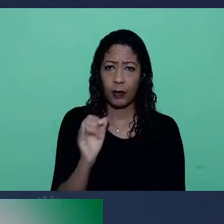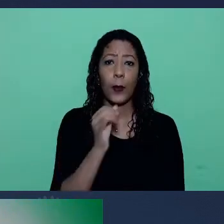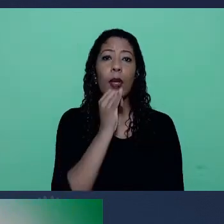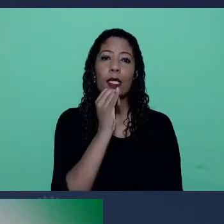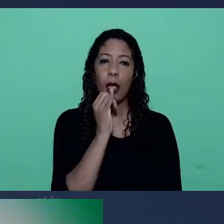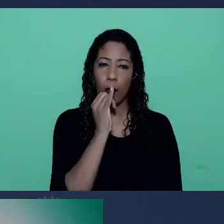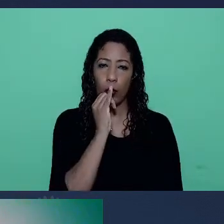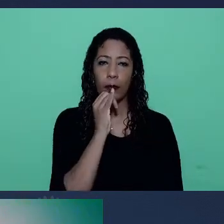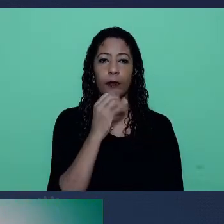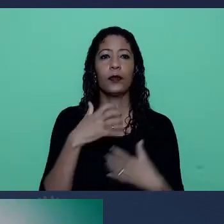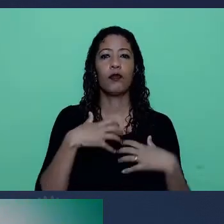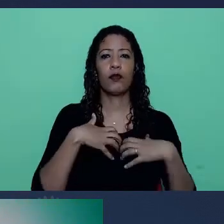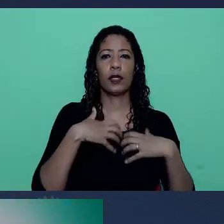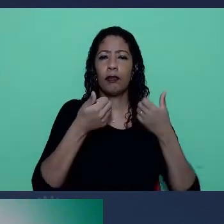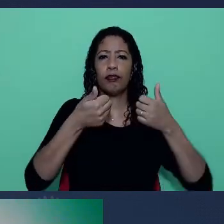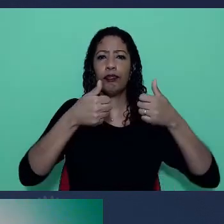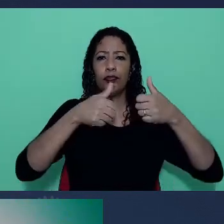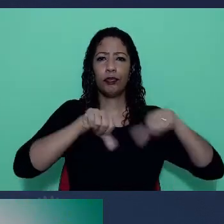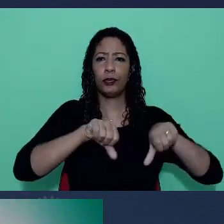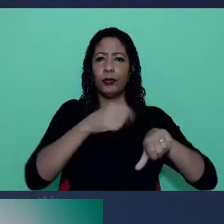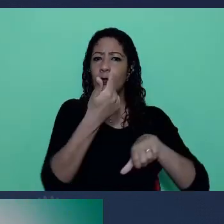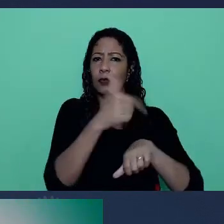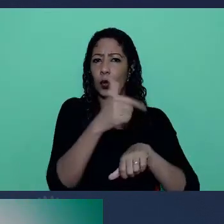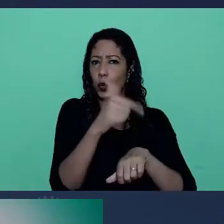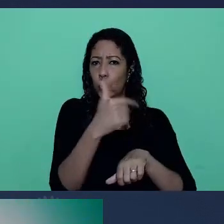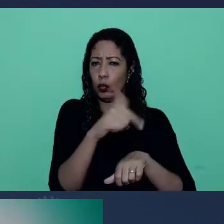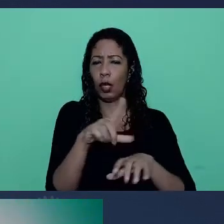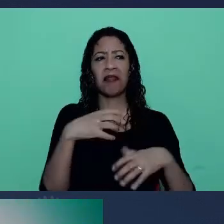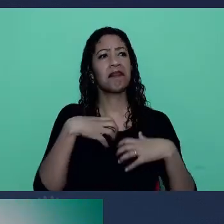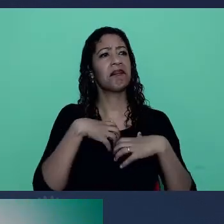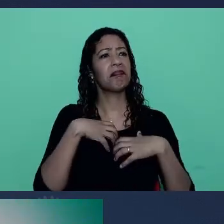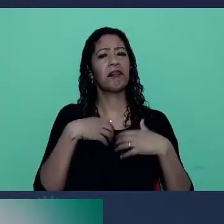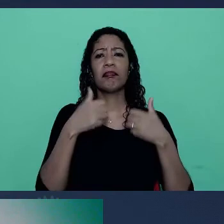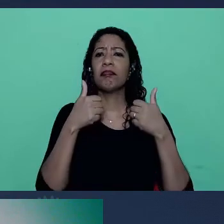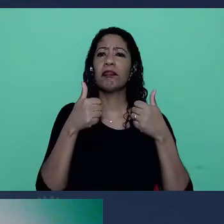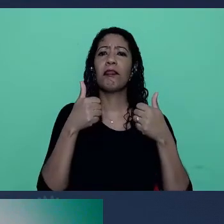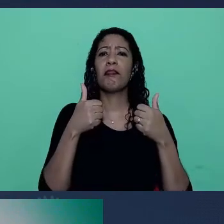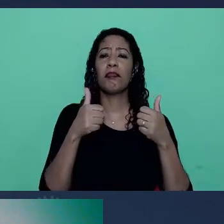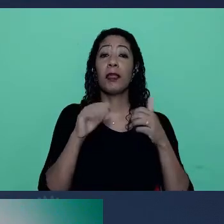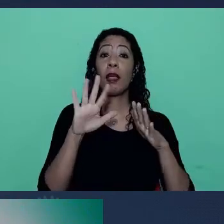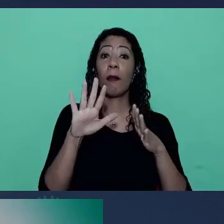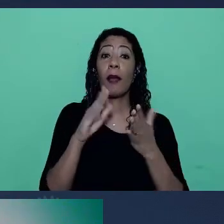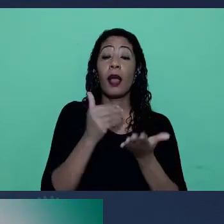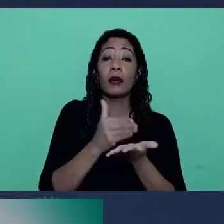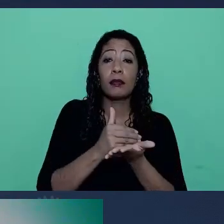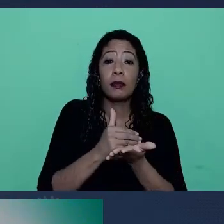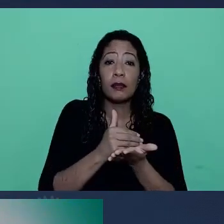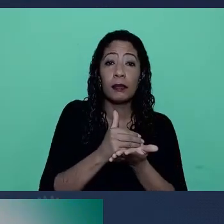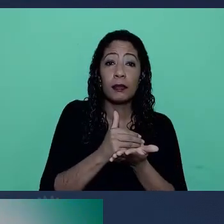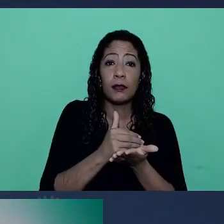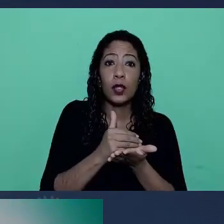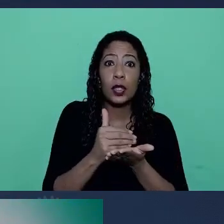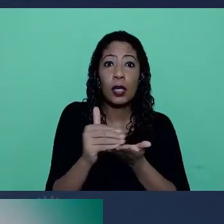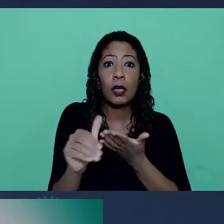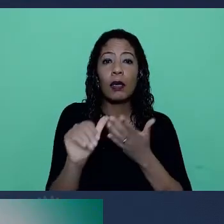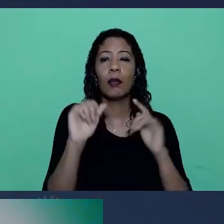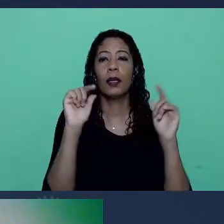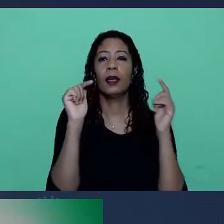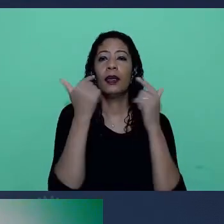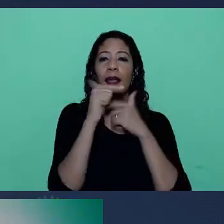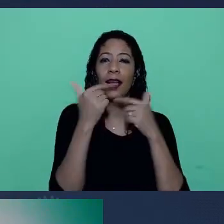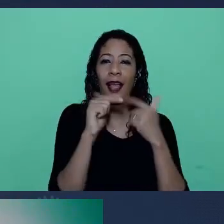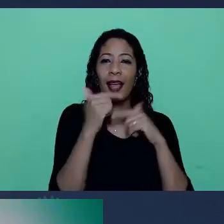crise, você se sentir muito bem, mas quando você começa a rir